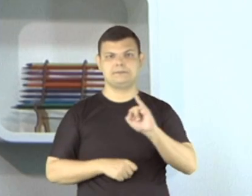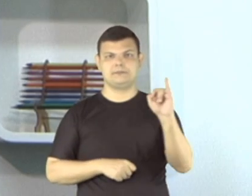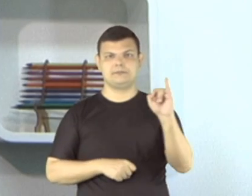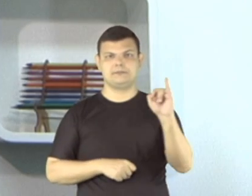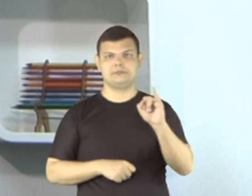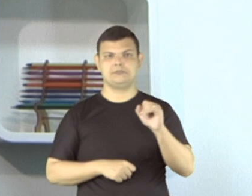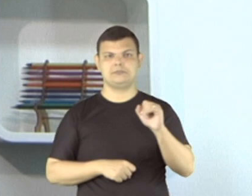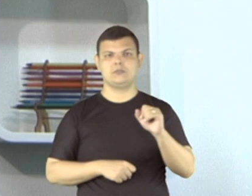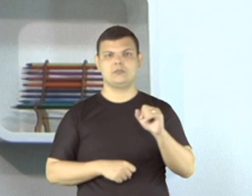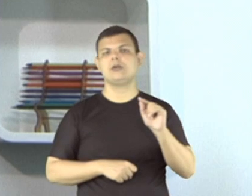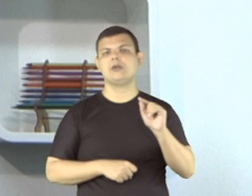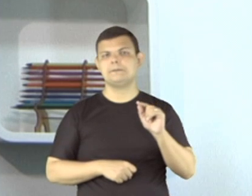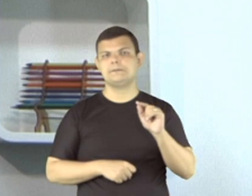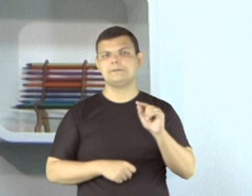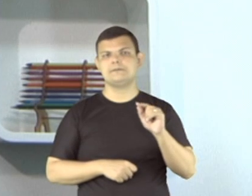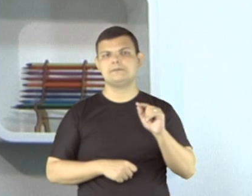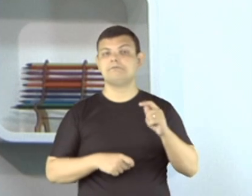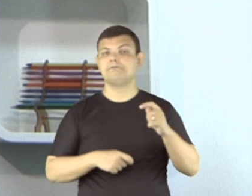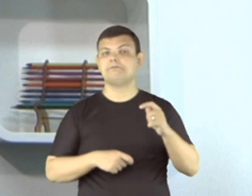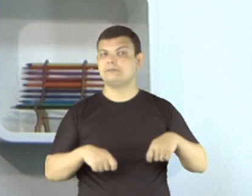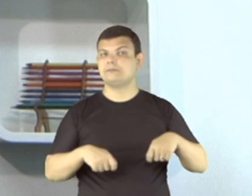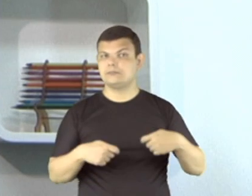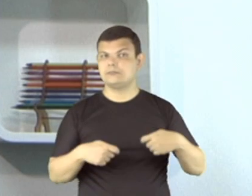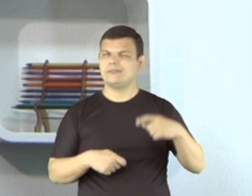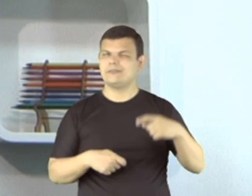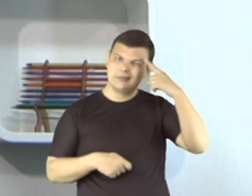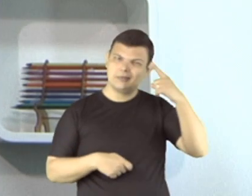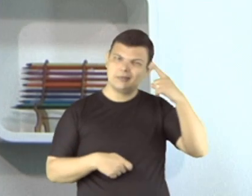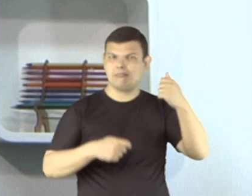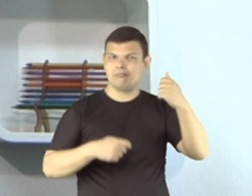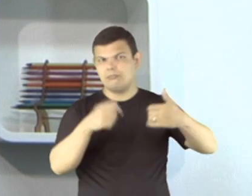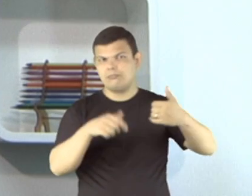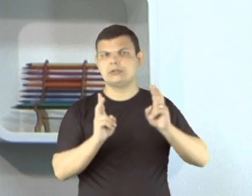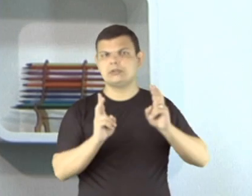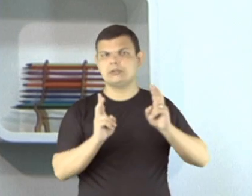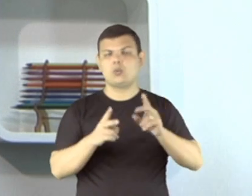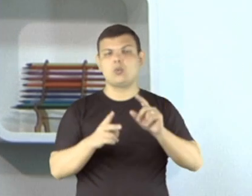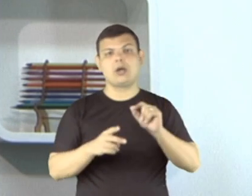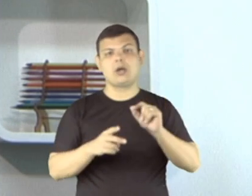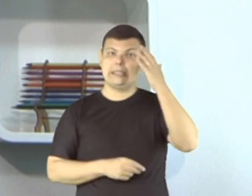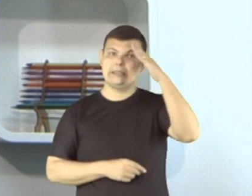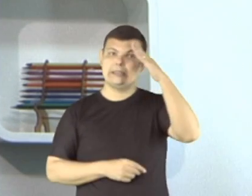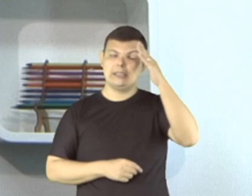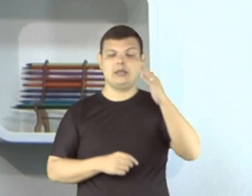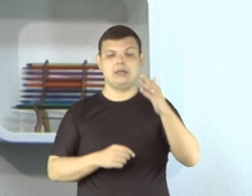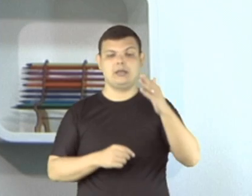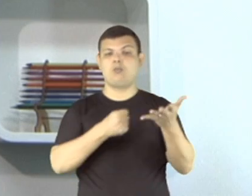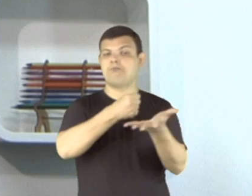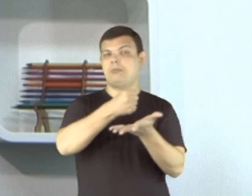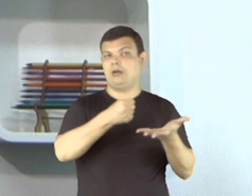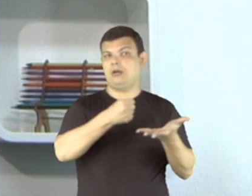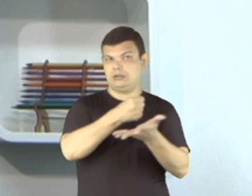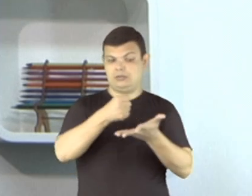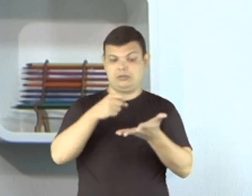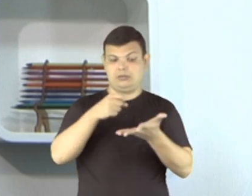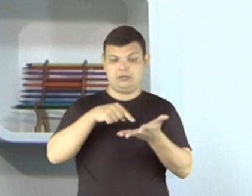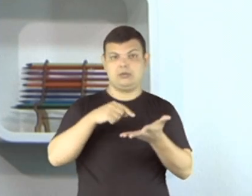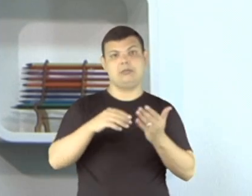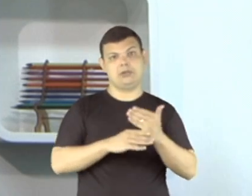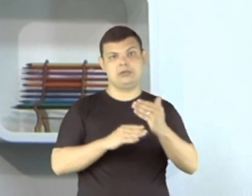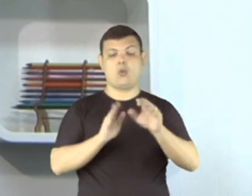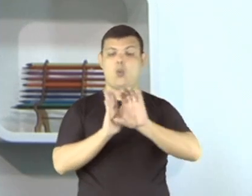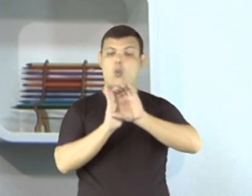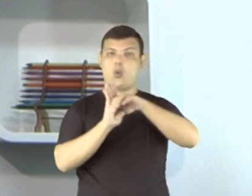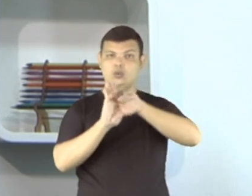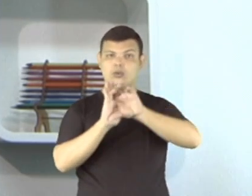gente. Nós precisamos, como a gente sempre faz nas nossas aulas, entender os conceitos, para a partir dos conceitos saber o